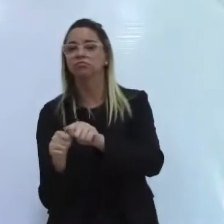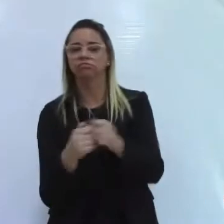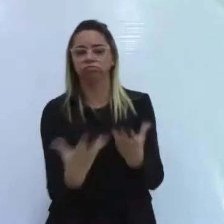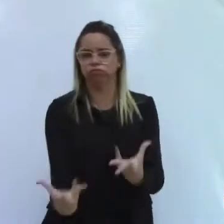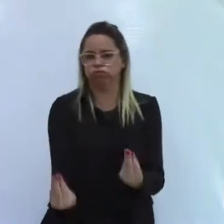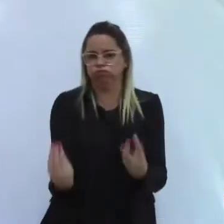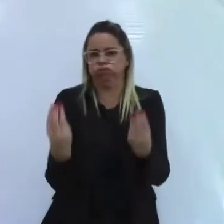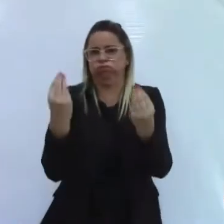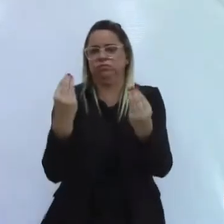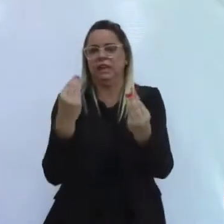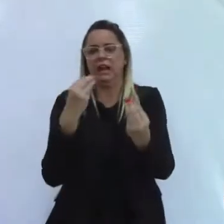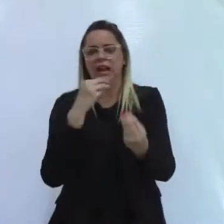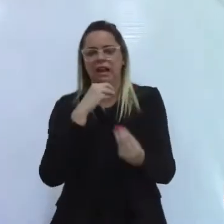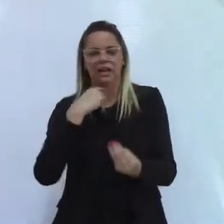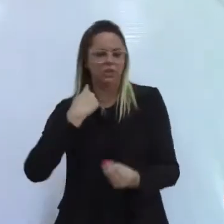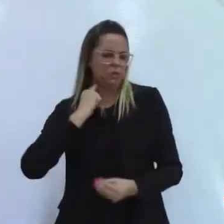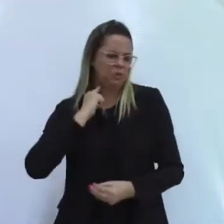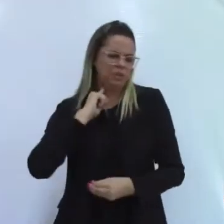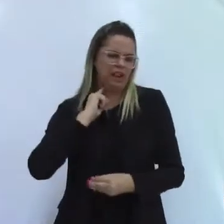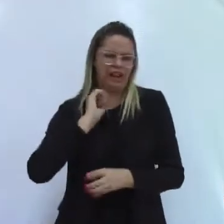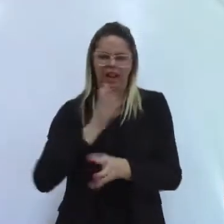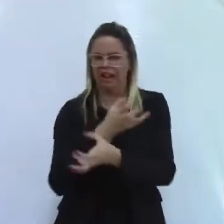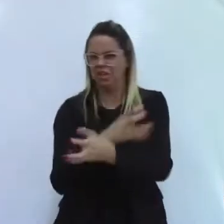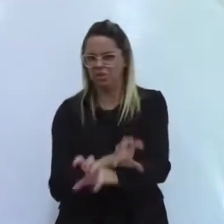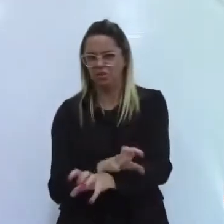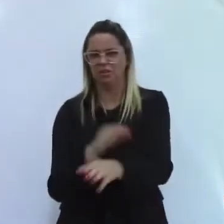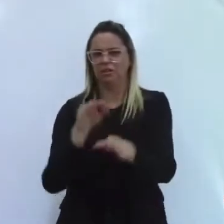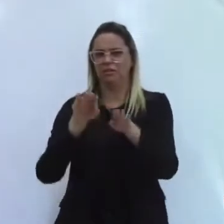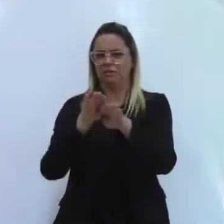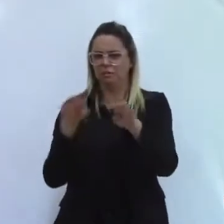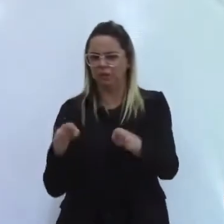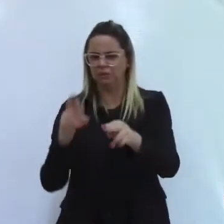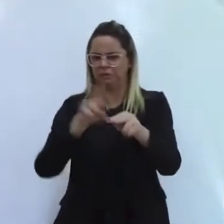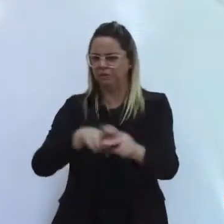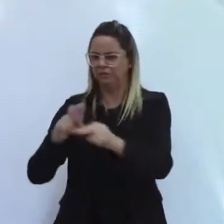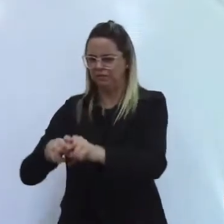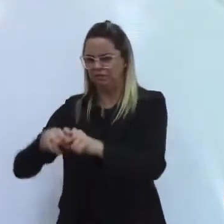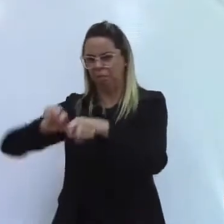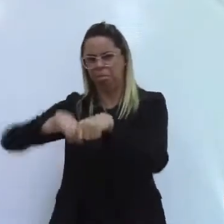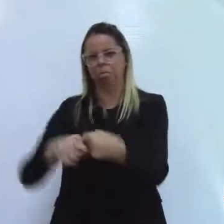lixo e os bancos todos quebrados, tiraram a coberta